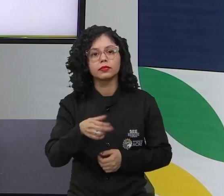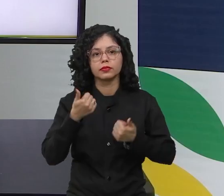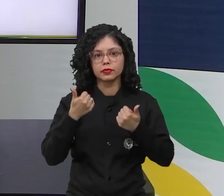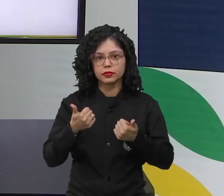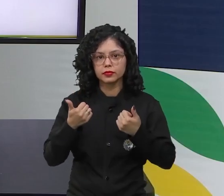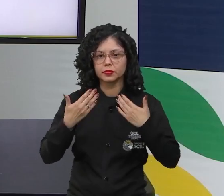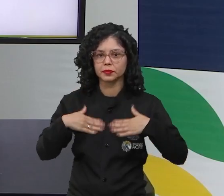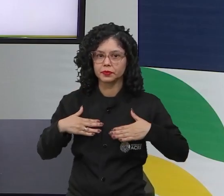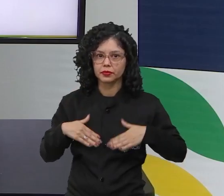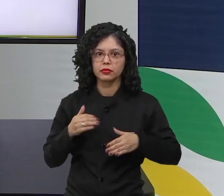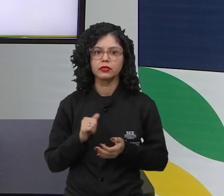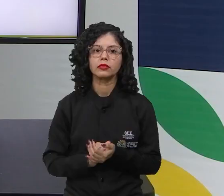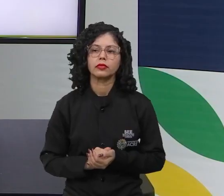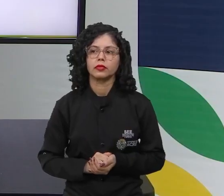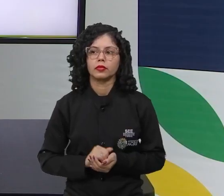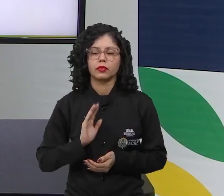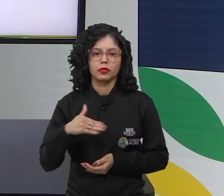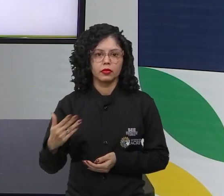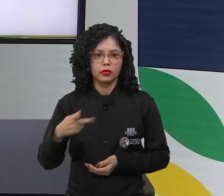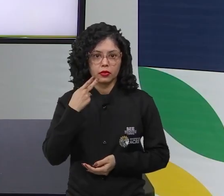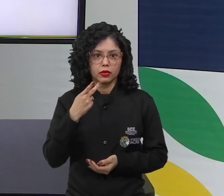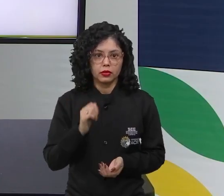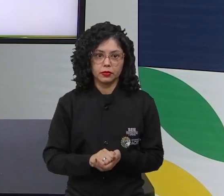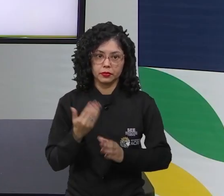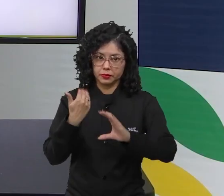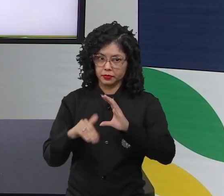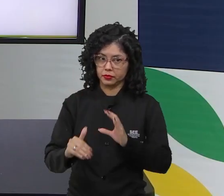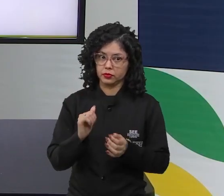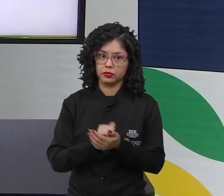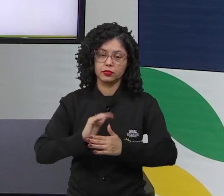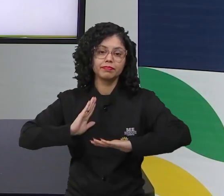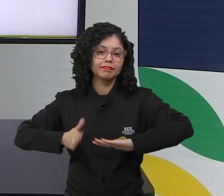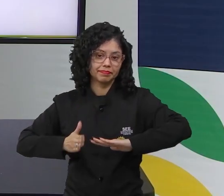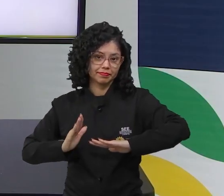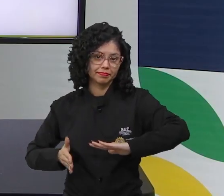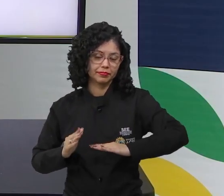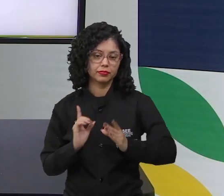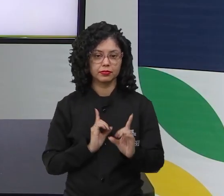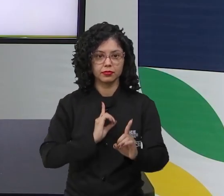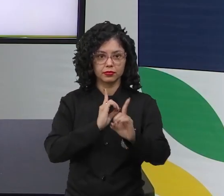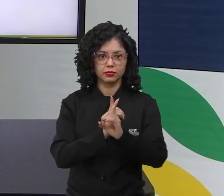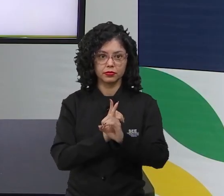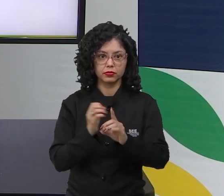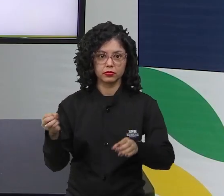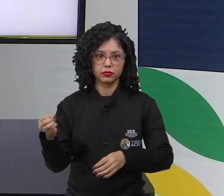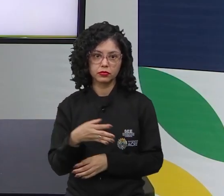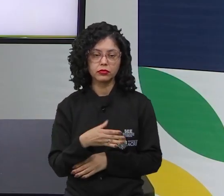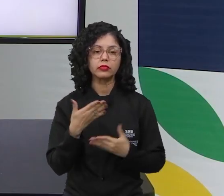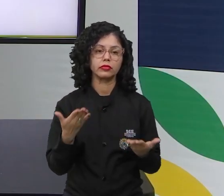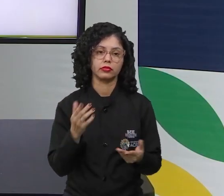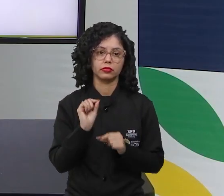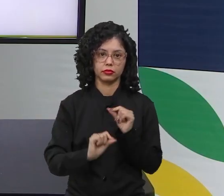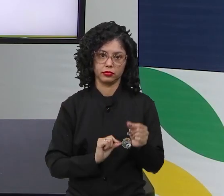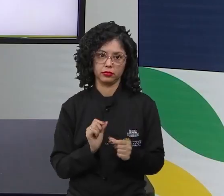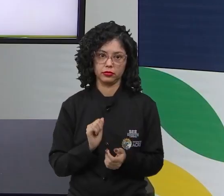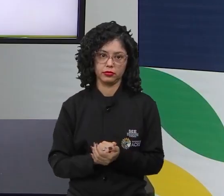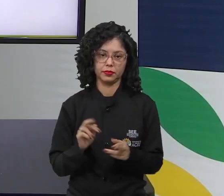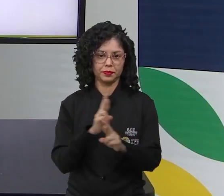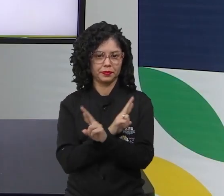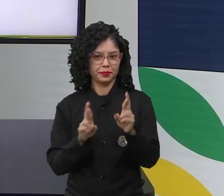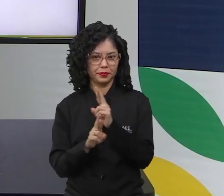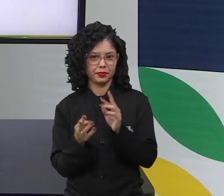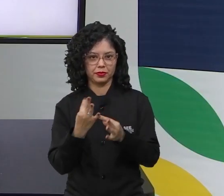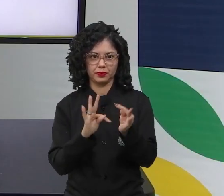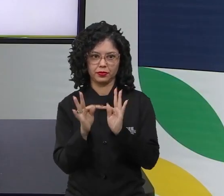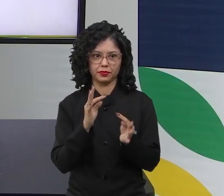tranquilamente essa questão? Então, quando nós falamos da publicidade contemporânea, é identificar o novo, identificar o relacionado